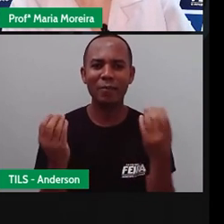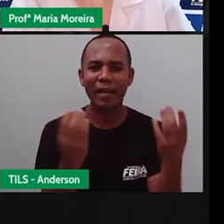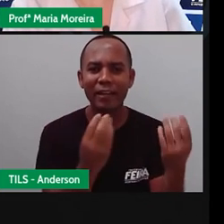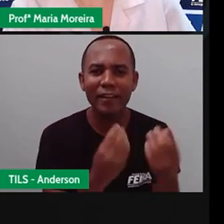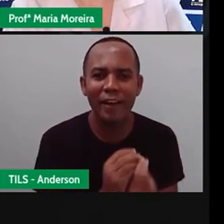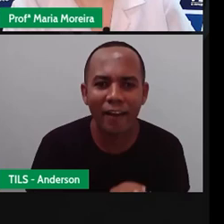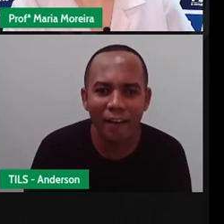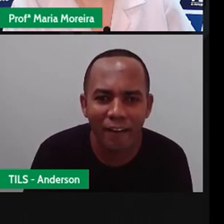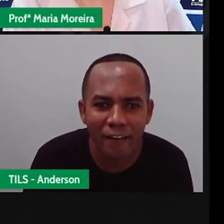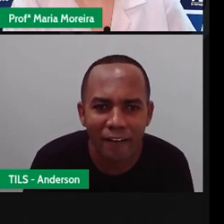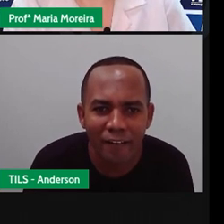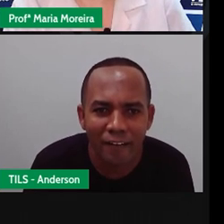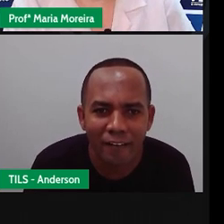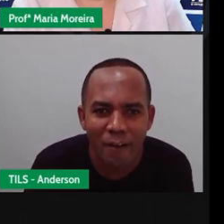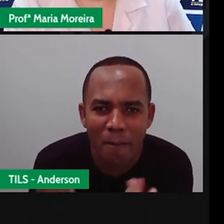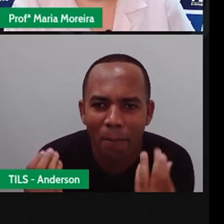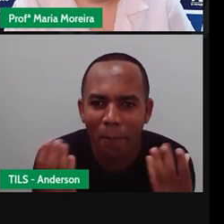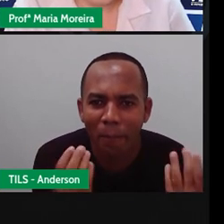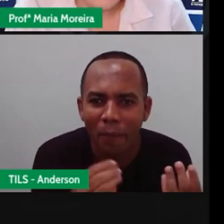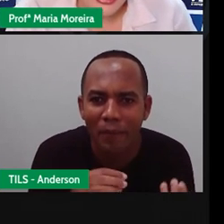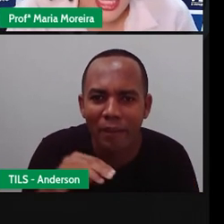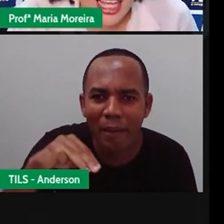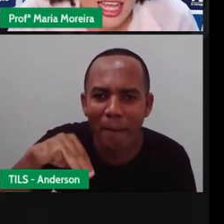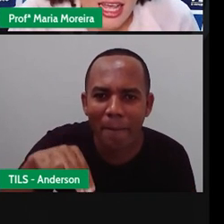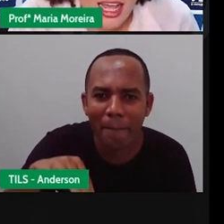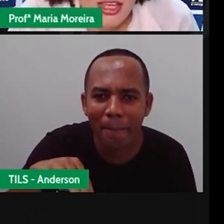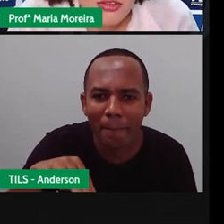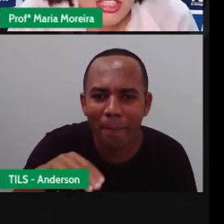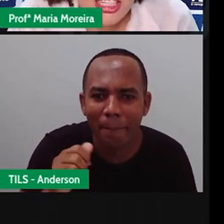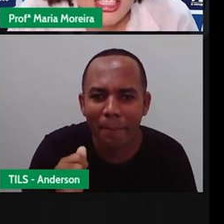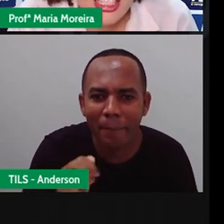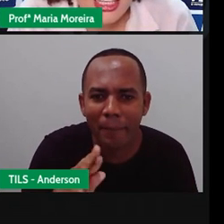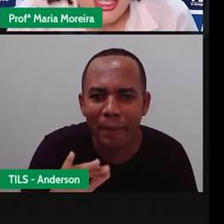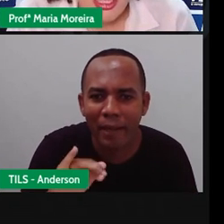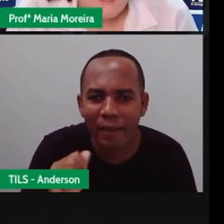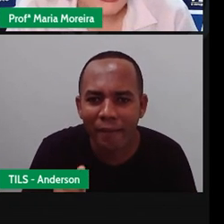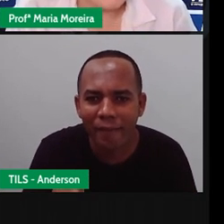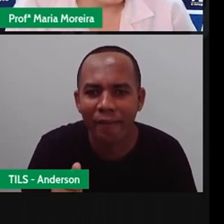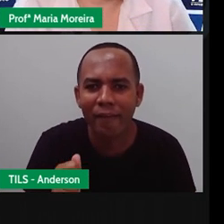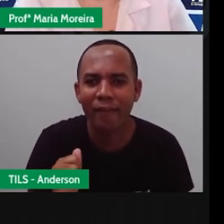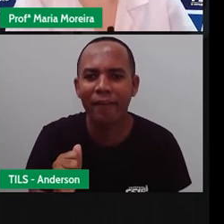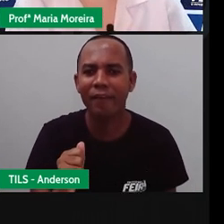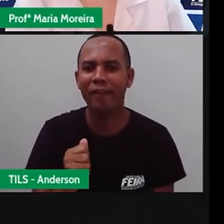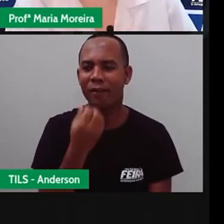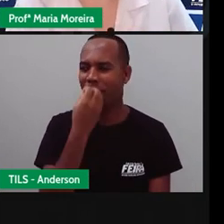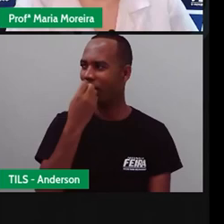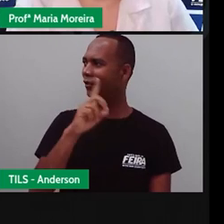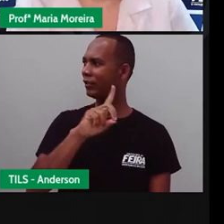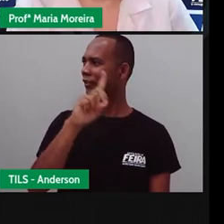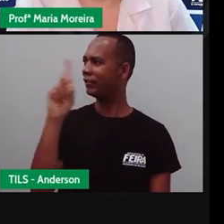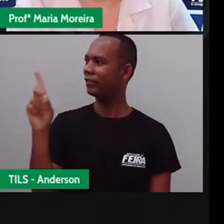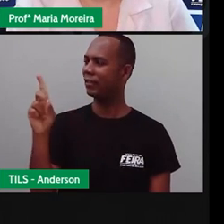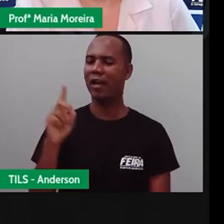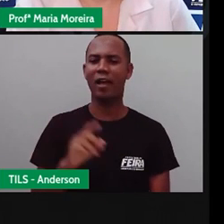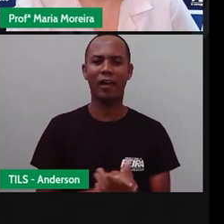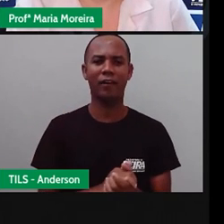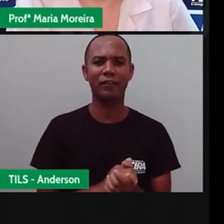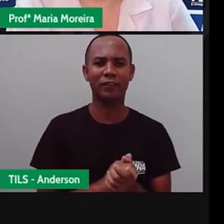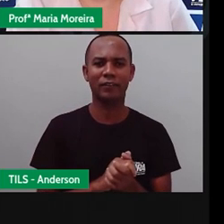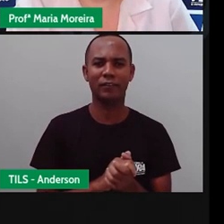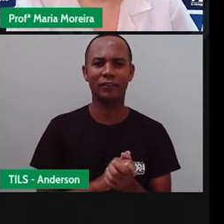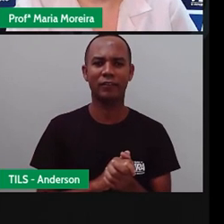Ann Ah pois é Maria Eunice mãe tudo bom dia para mim bom dia para Maria